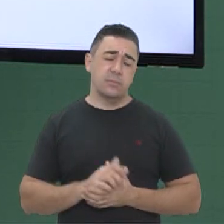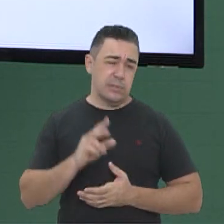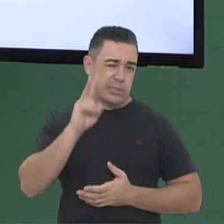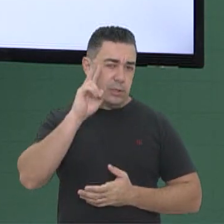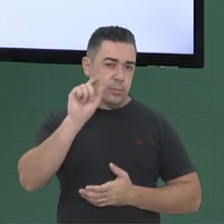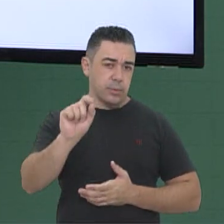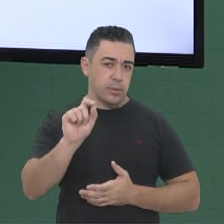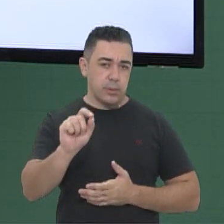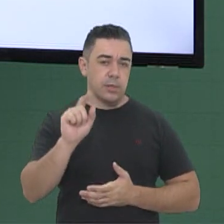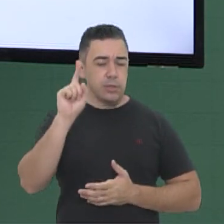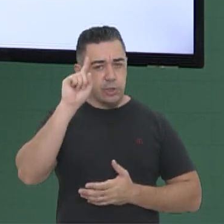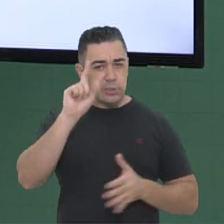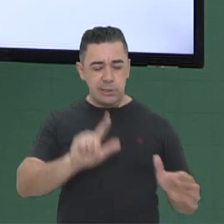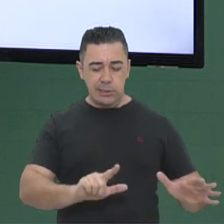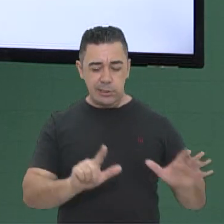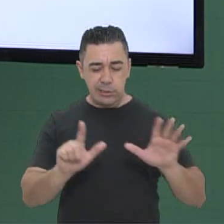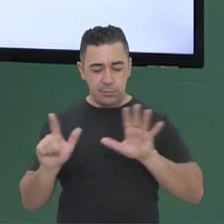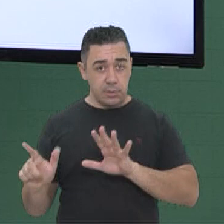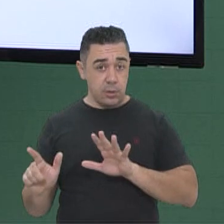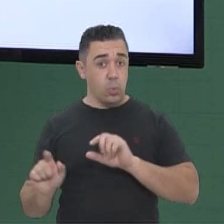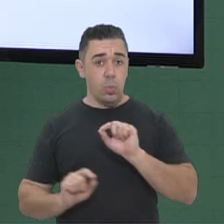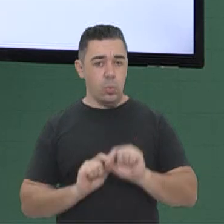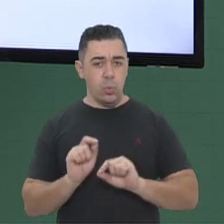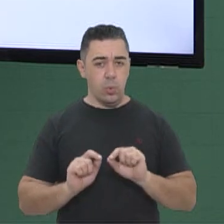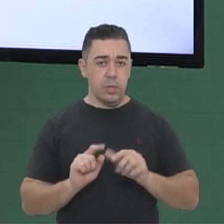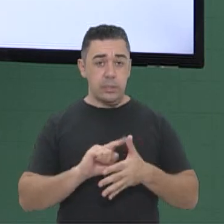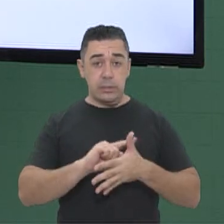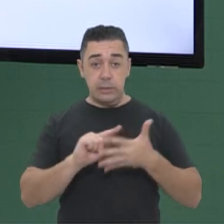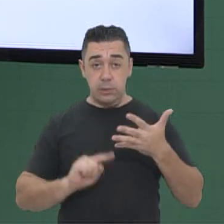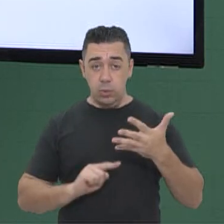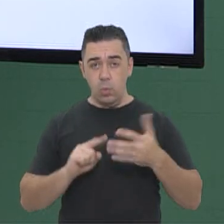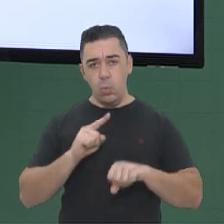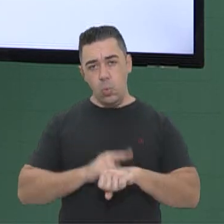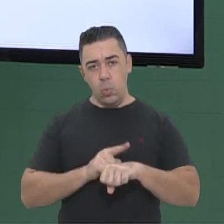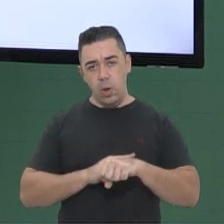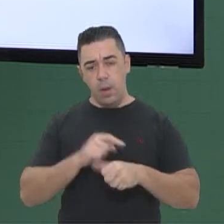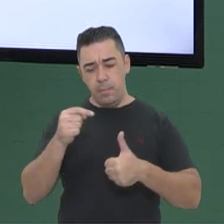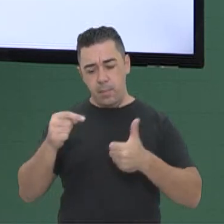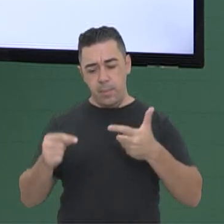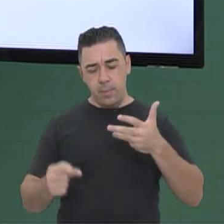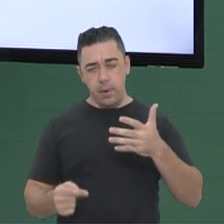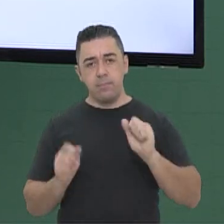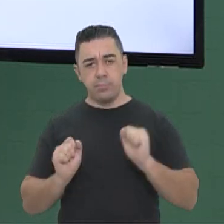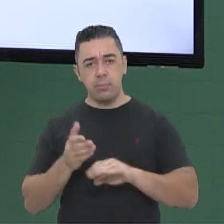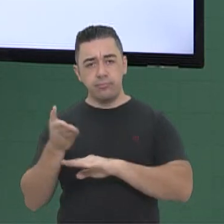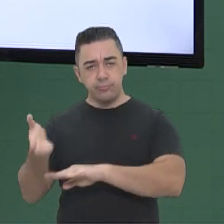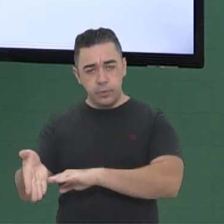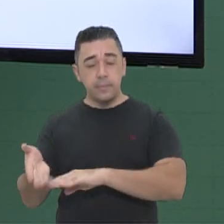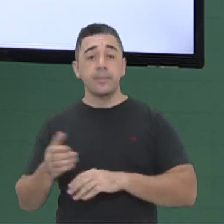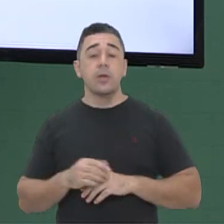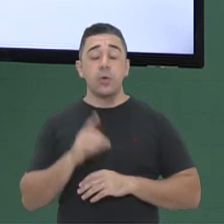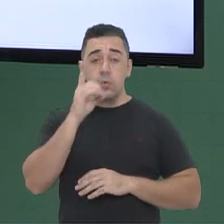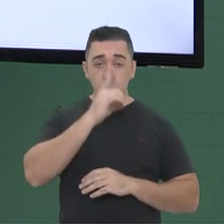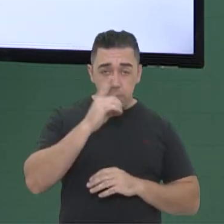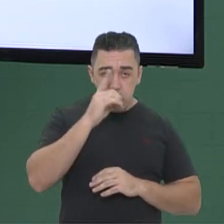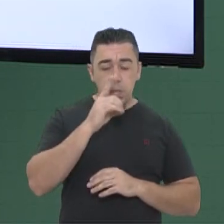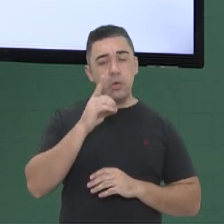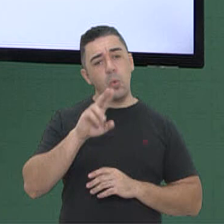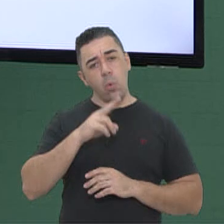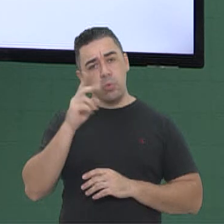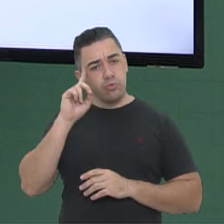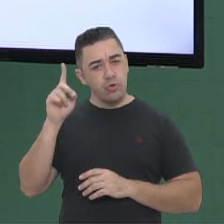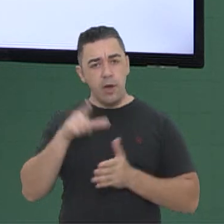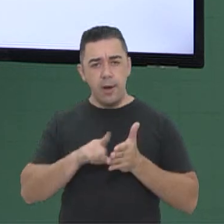Lembrando que nos dias da semana são 5 horários, tá? E domingos, feriados,